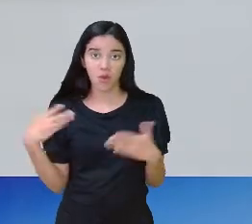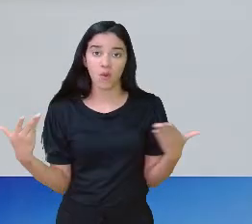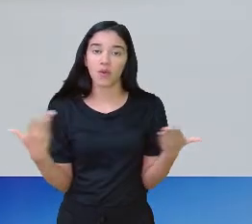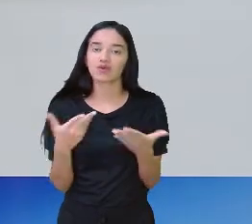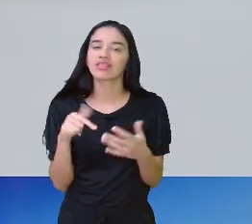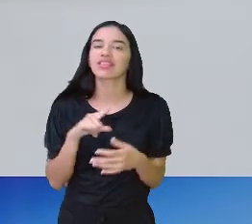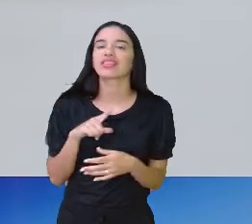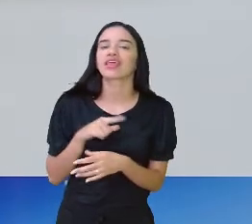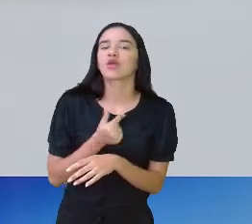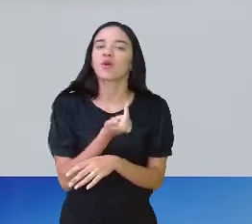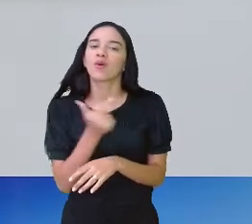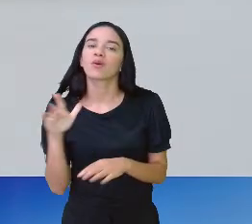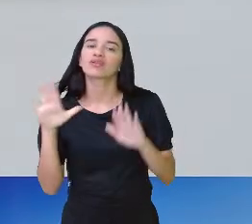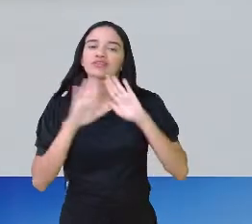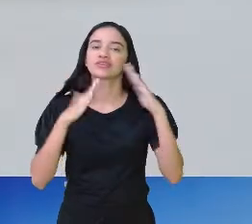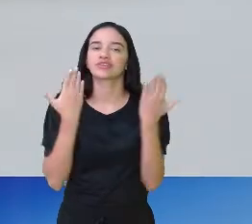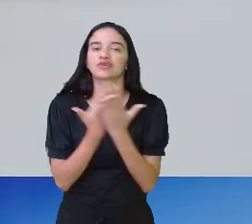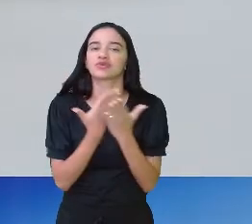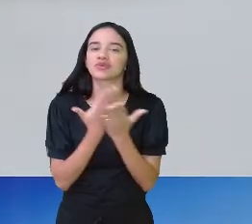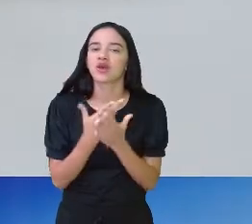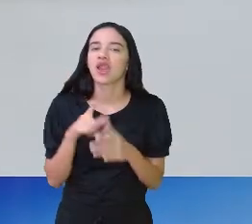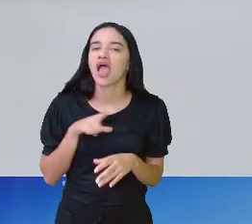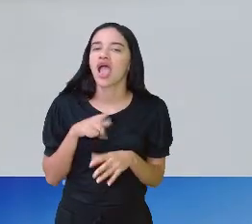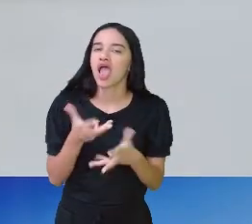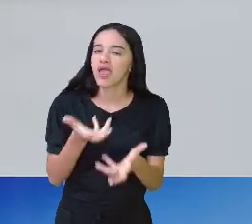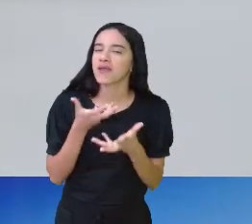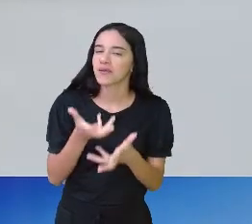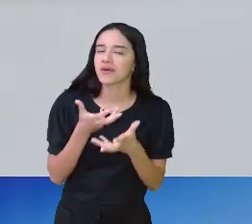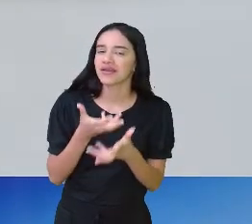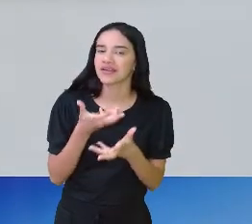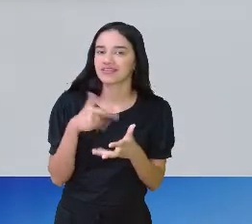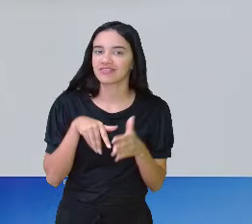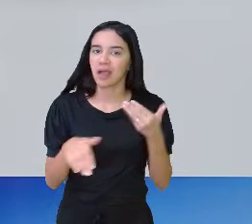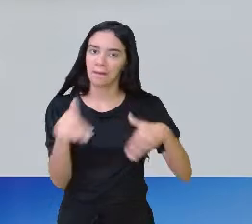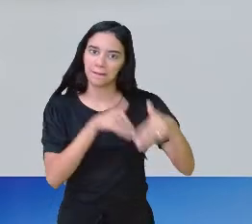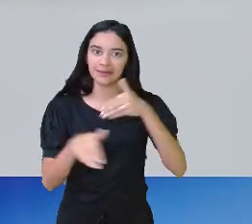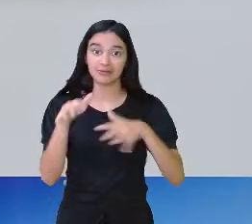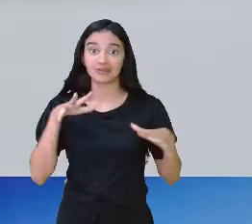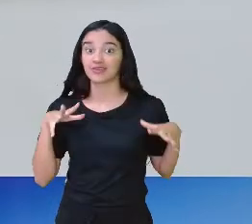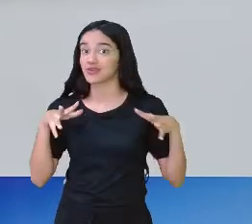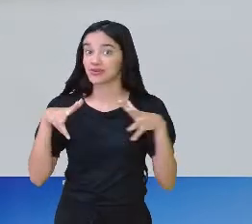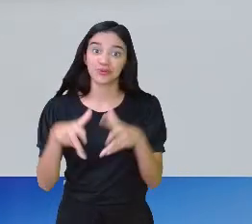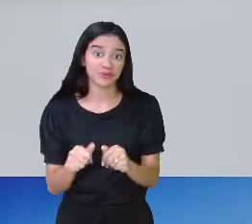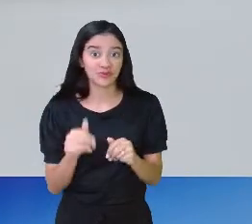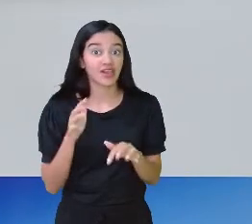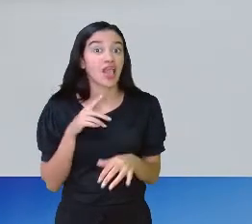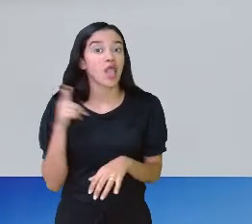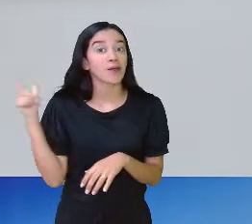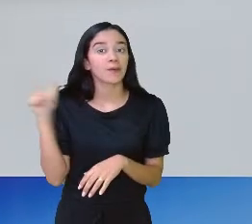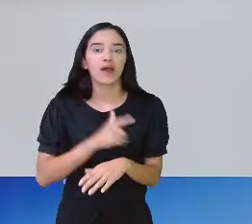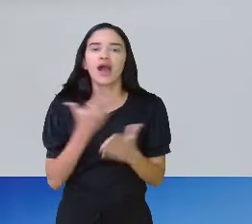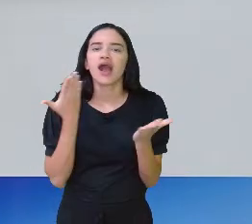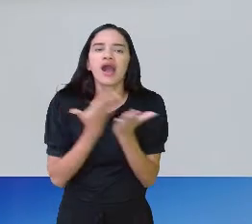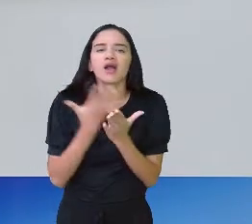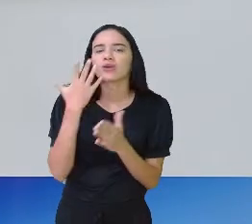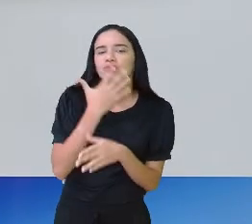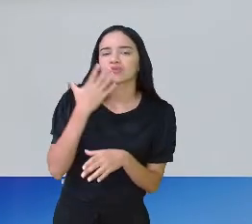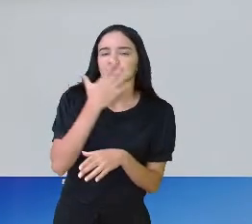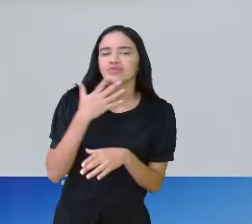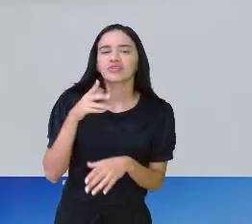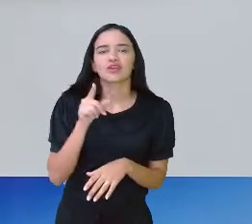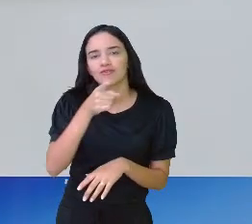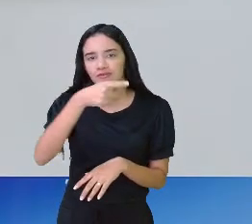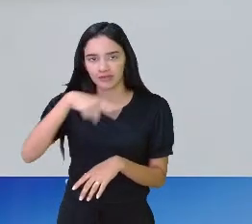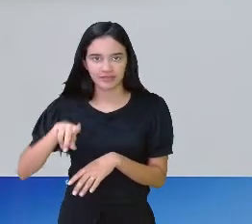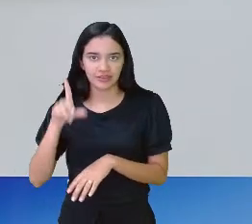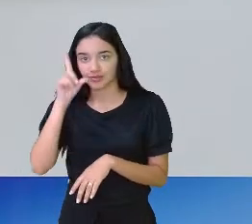temos outras escolas aí. Eu quero ver a participação de cada um de vocês, tá? Repito, a aula vai ser um docinho, você não